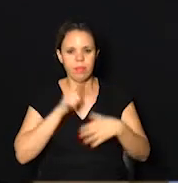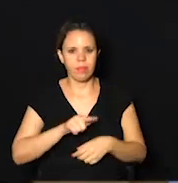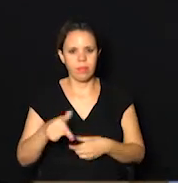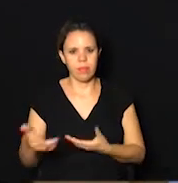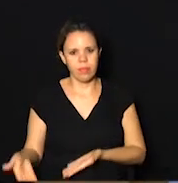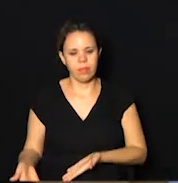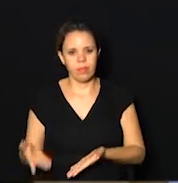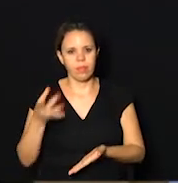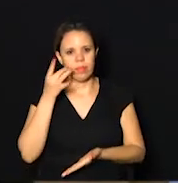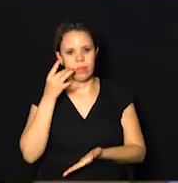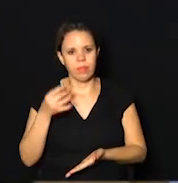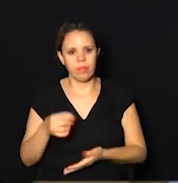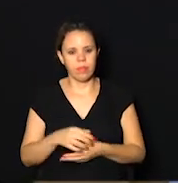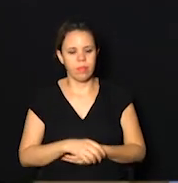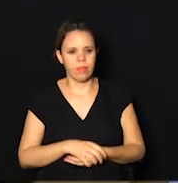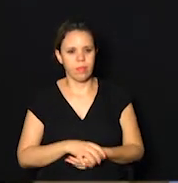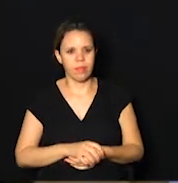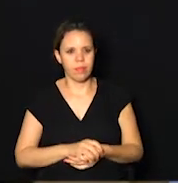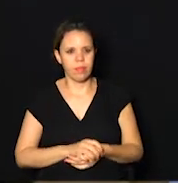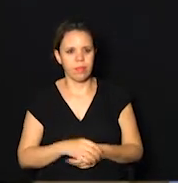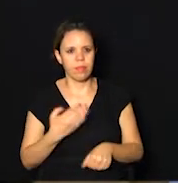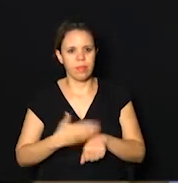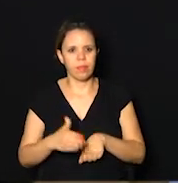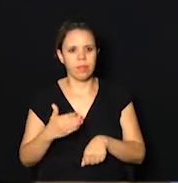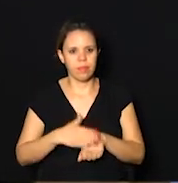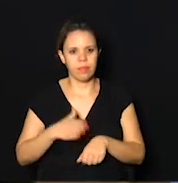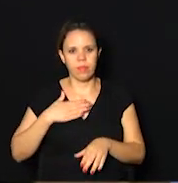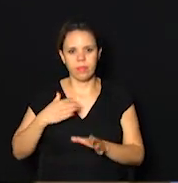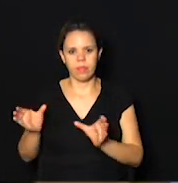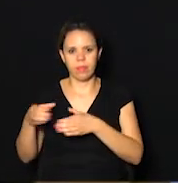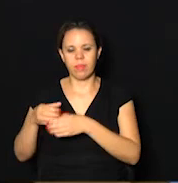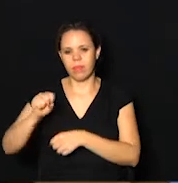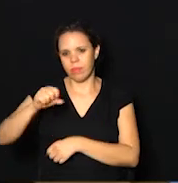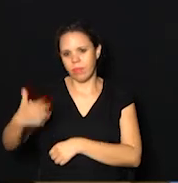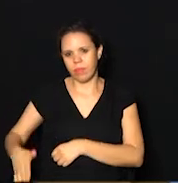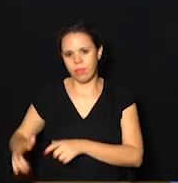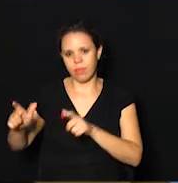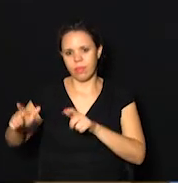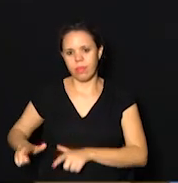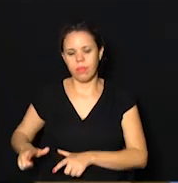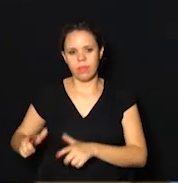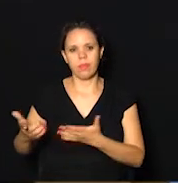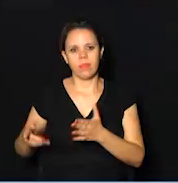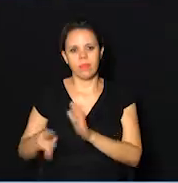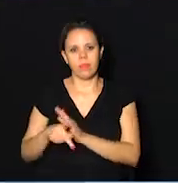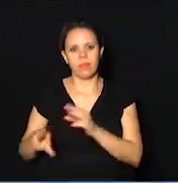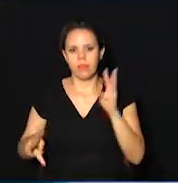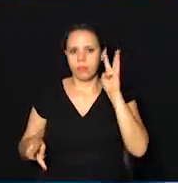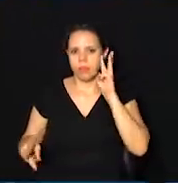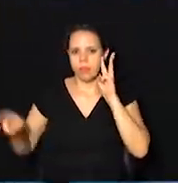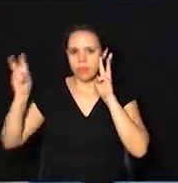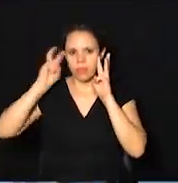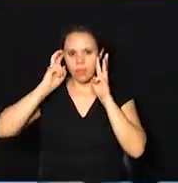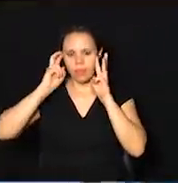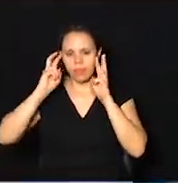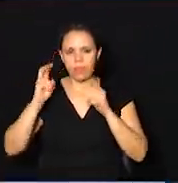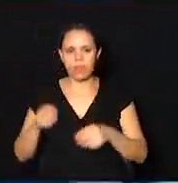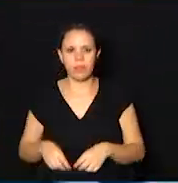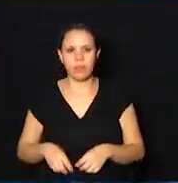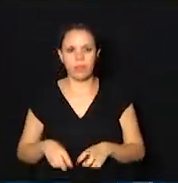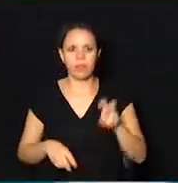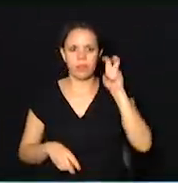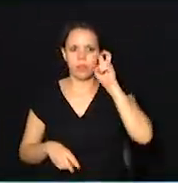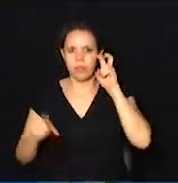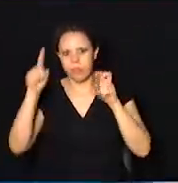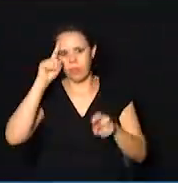de estar presente eu treino no meu clube em santos no saldanha de terça e quinta ele tava dentro de